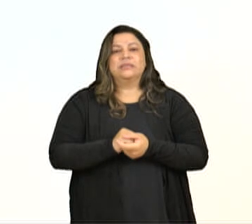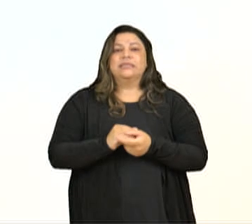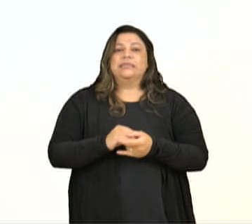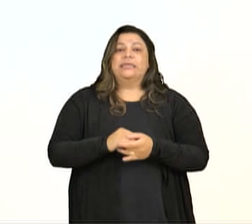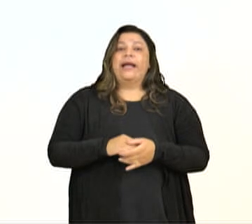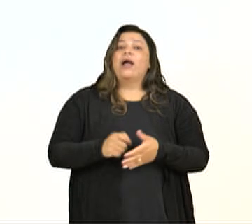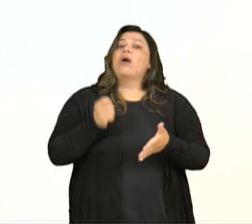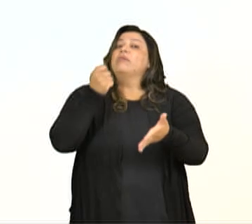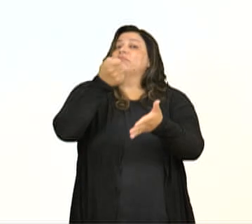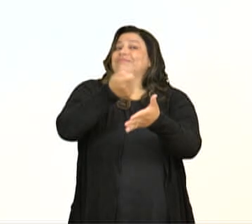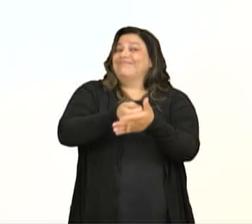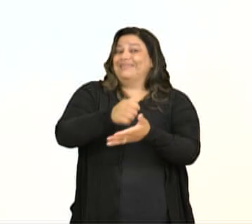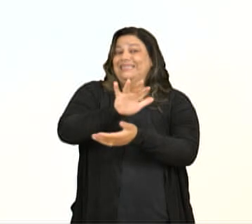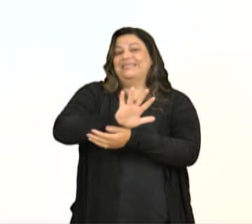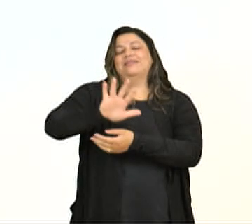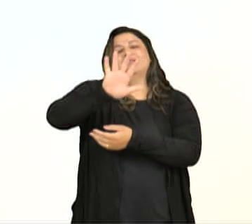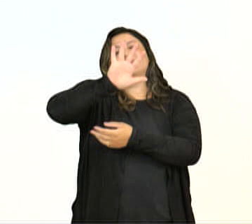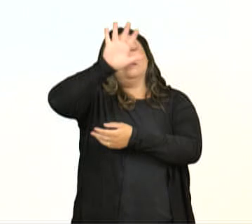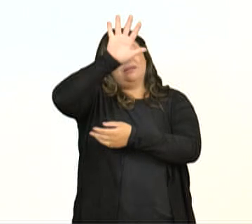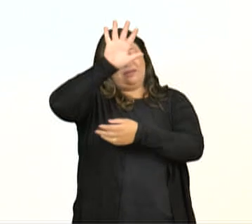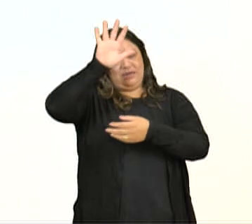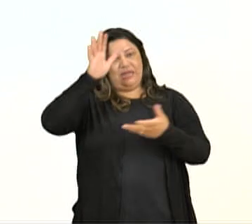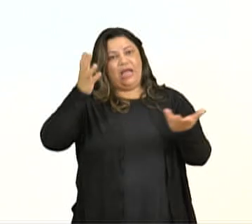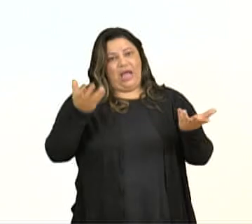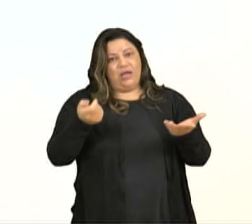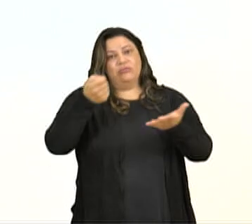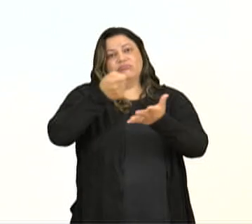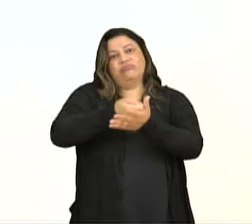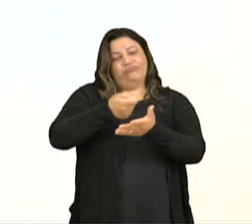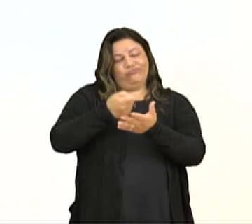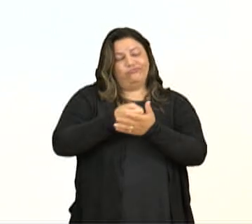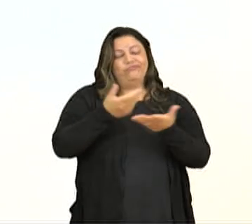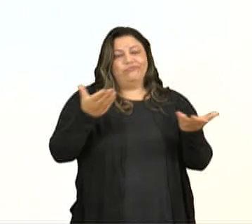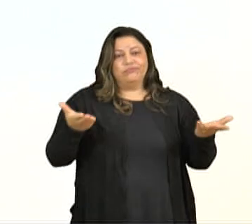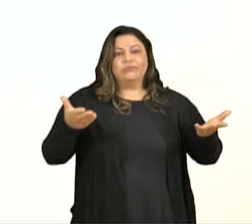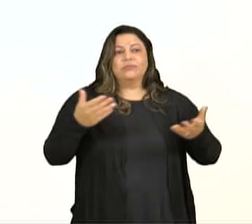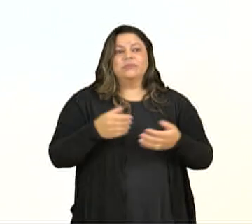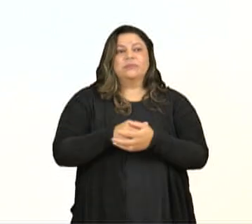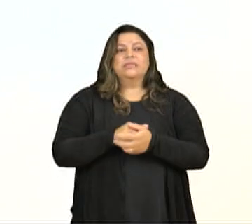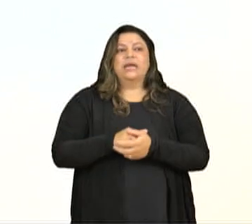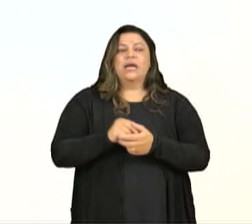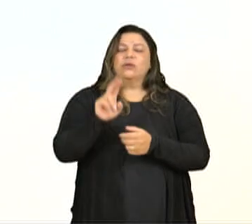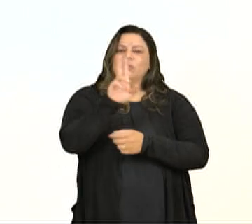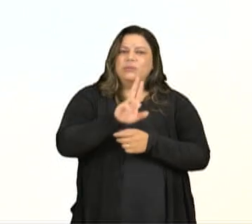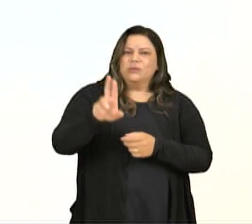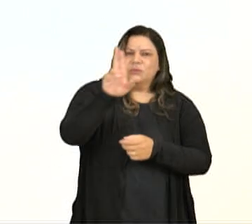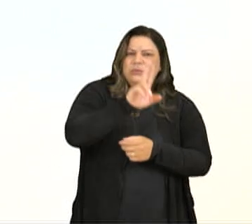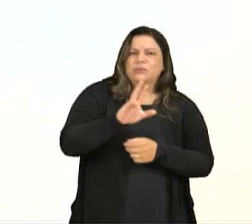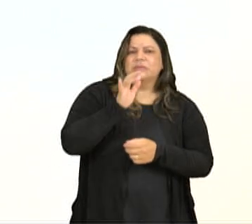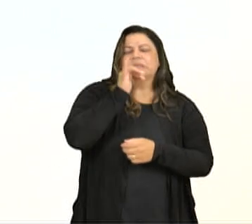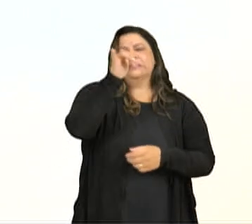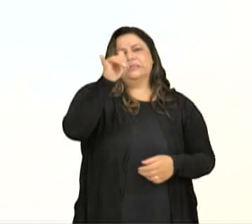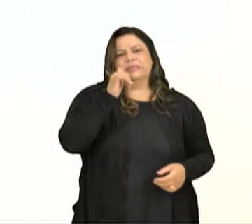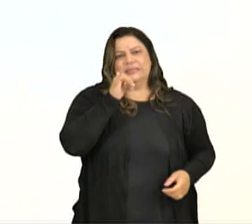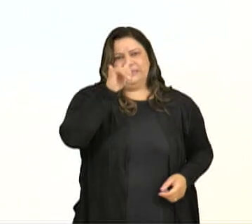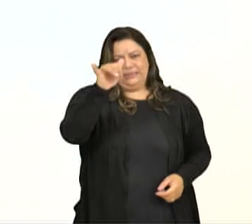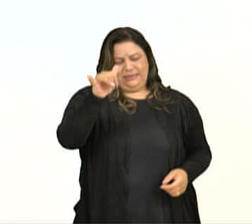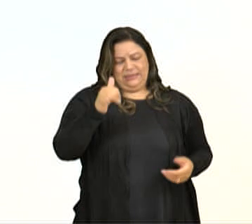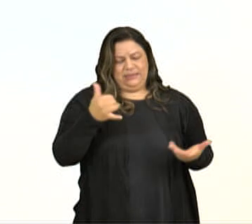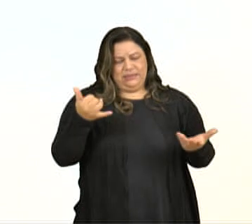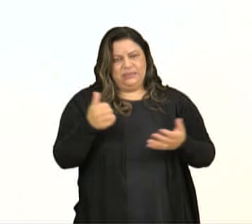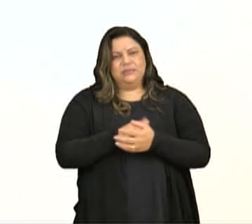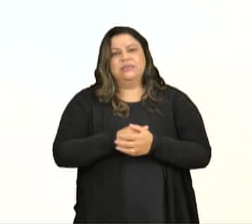para a instalação, né? O custo de instalação dessas usinas para utilizar as energias renováveis, ali as